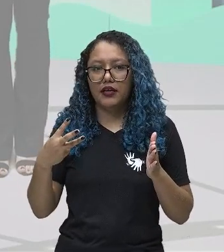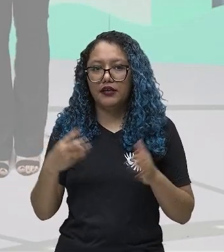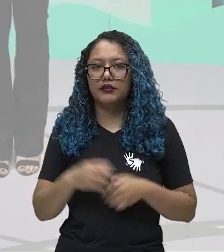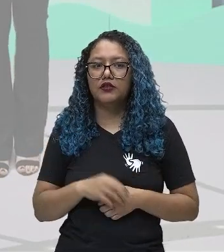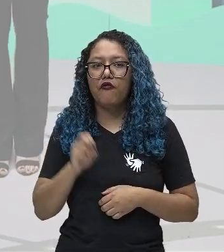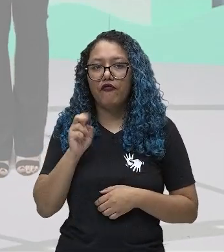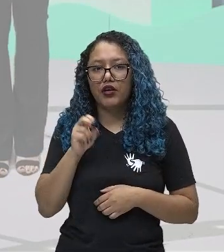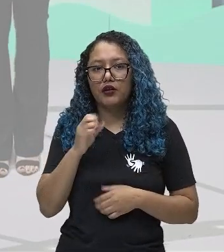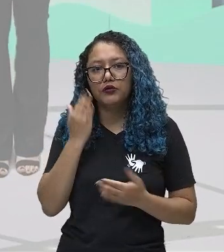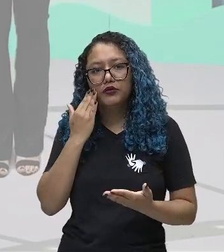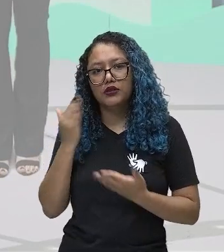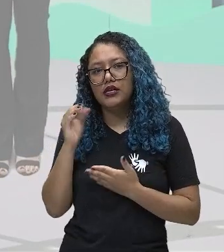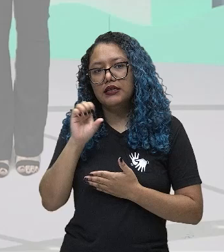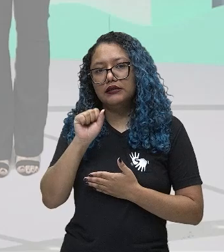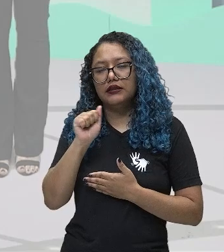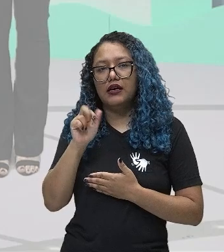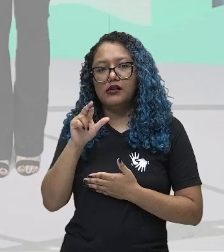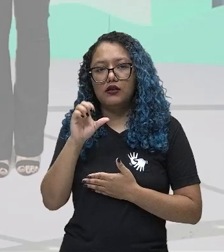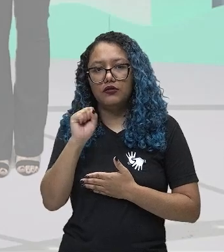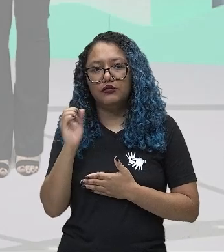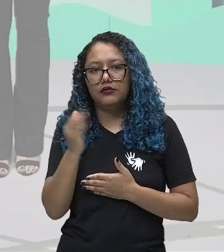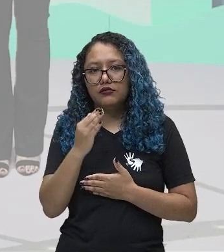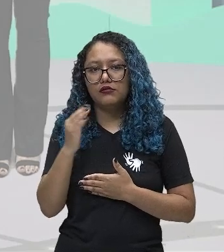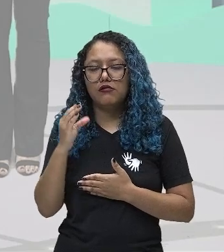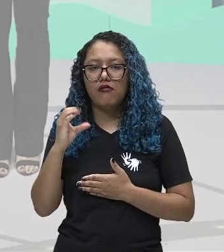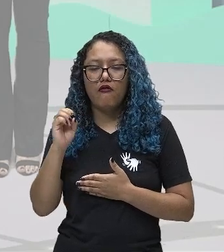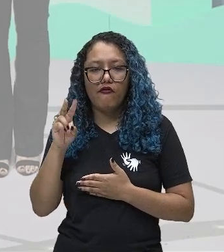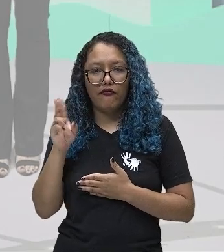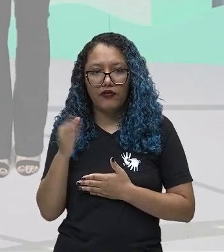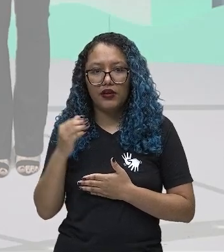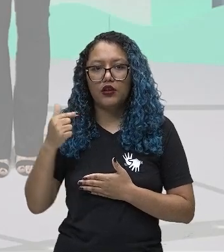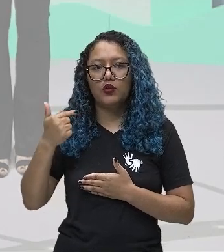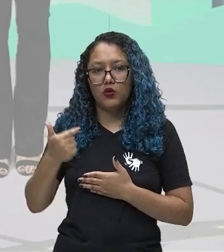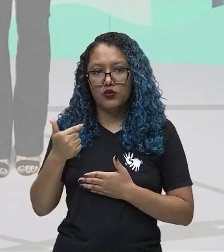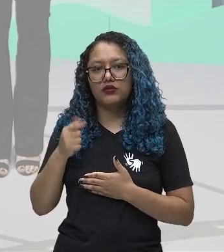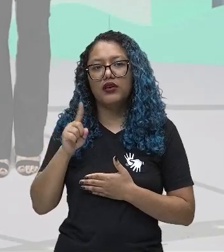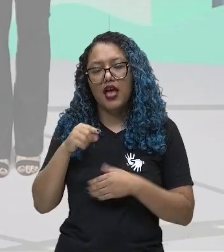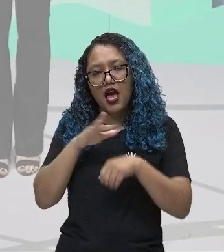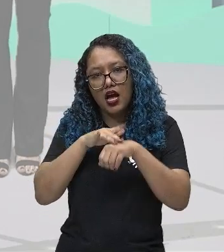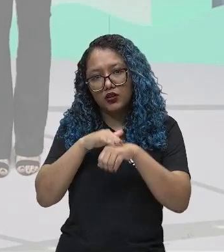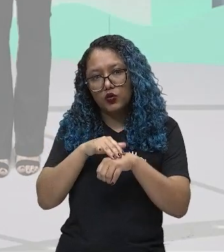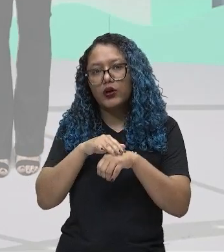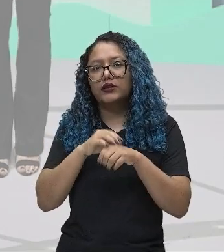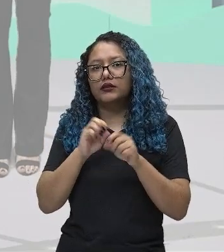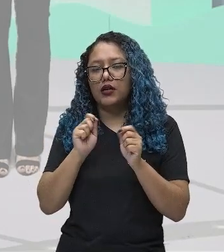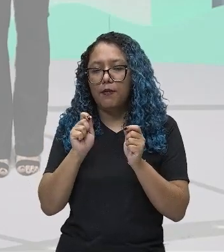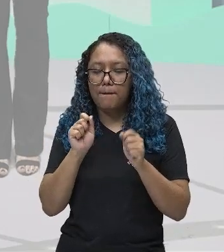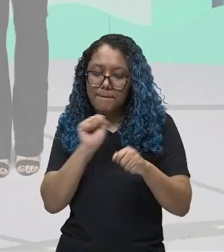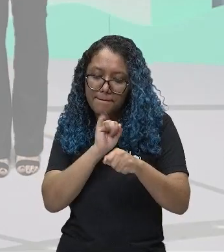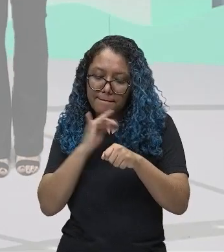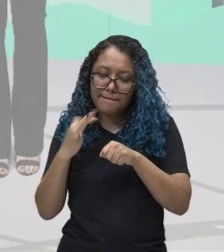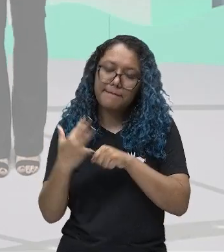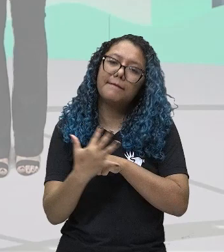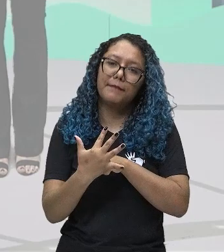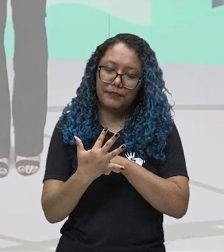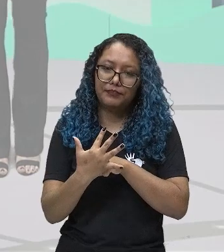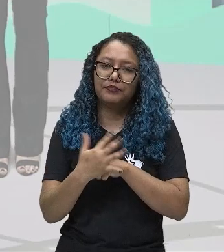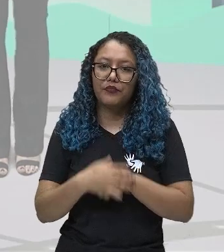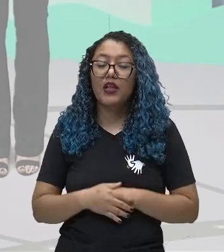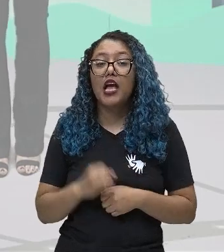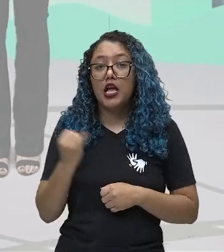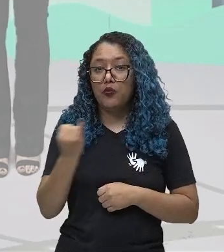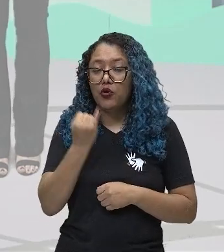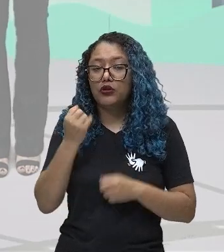vírus SARS-CoV-2, que causa a doença Covid-19, né? É importante a gente